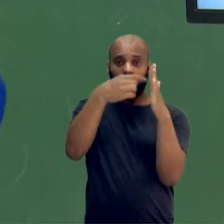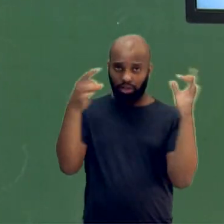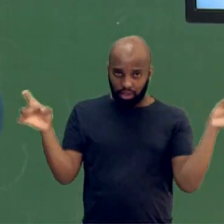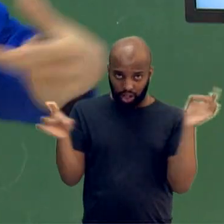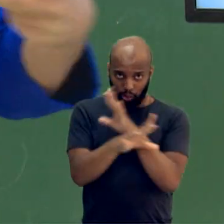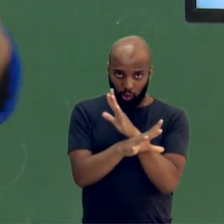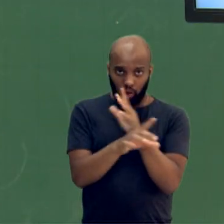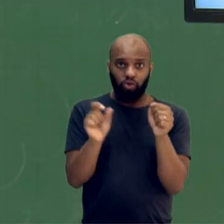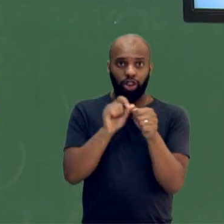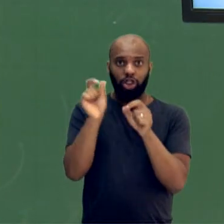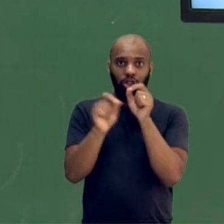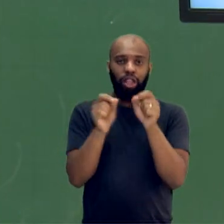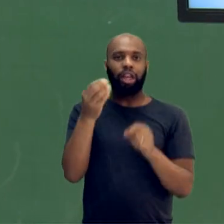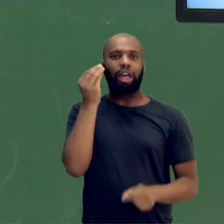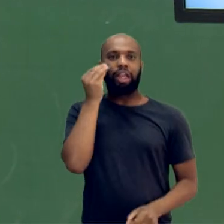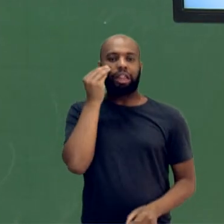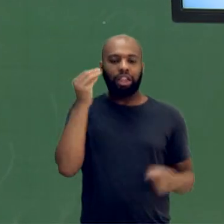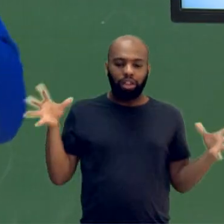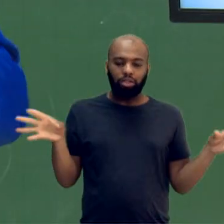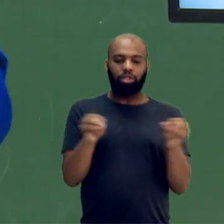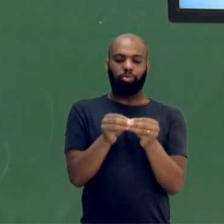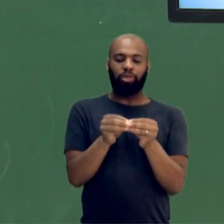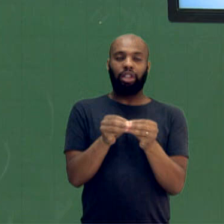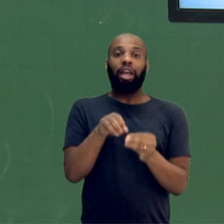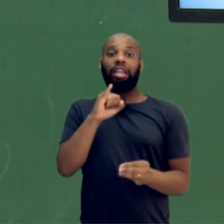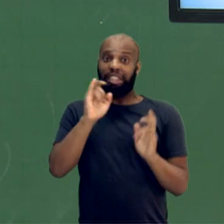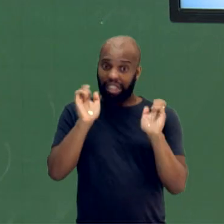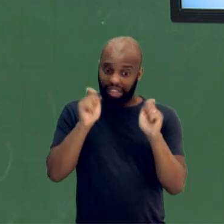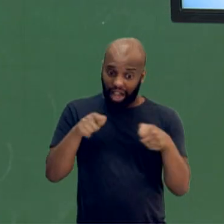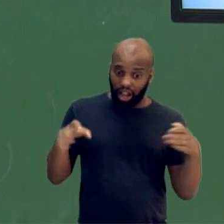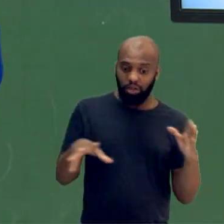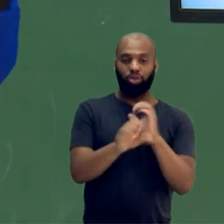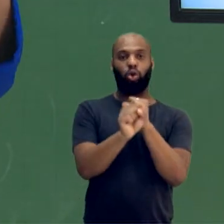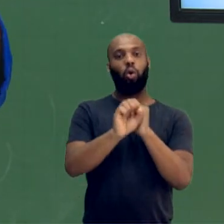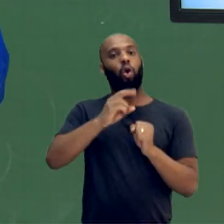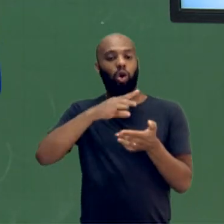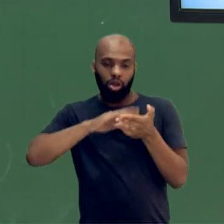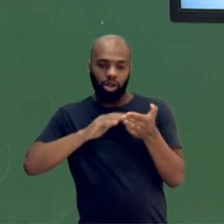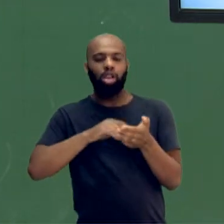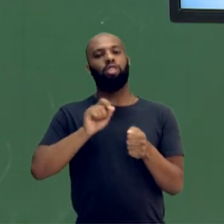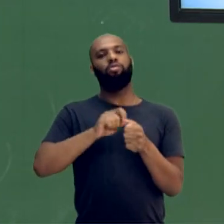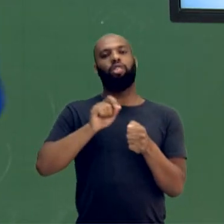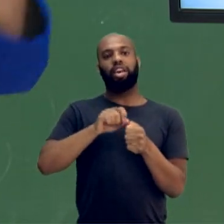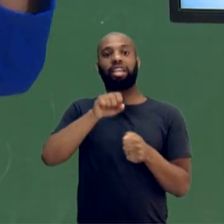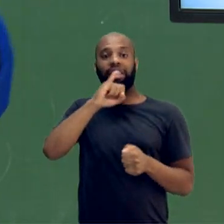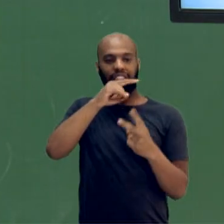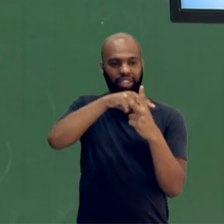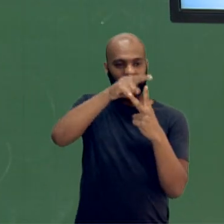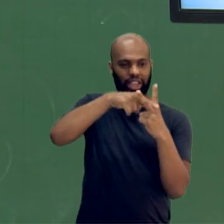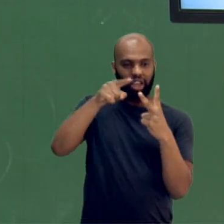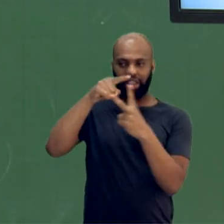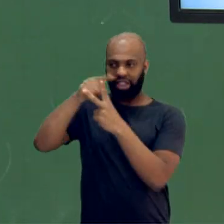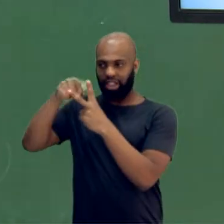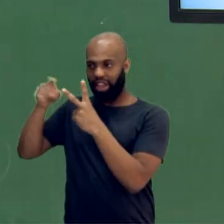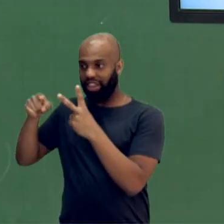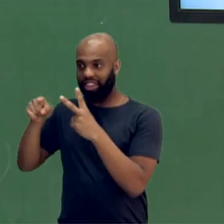simplifique e aí tente adicionar no final, se for possível. Se as raízes forem diferentes, não é possível efetuar